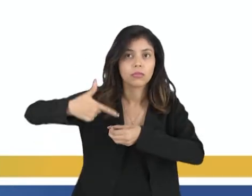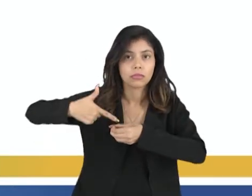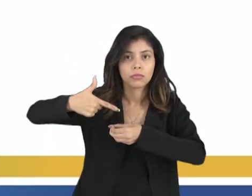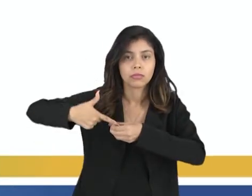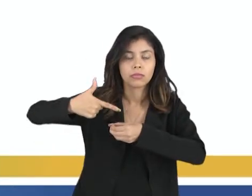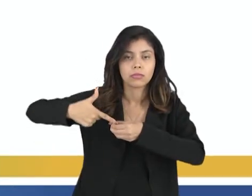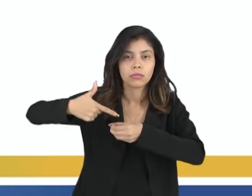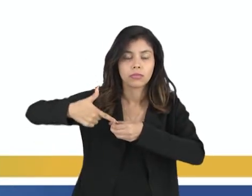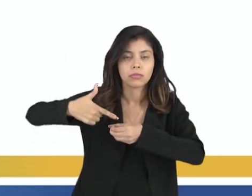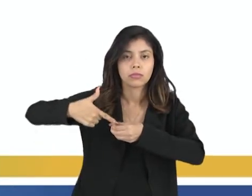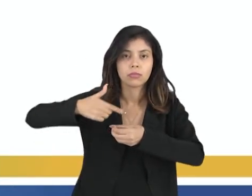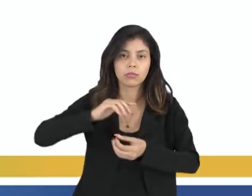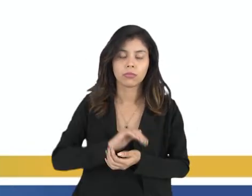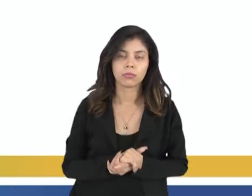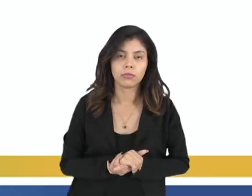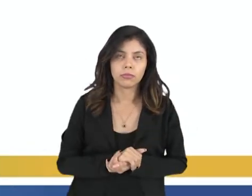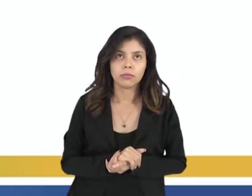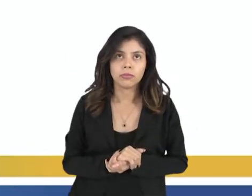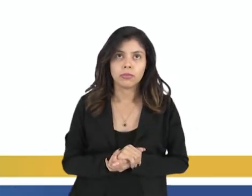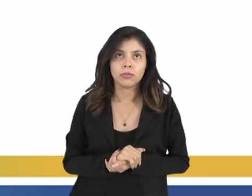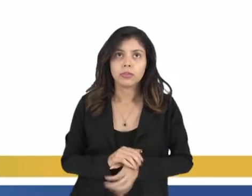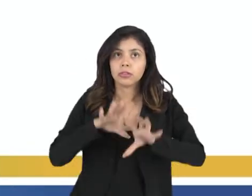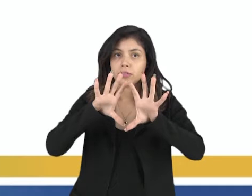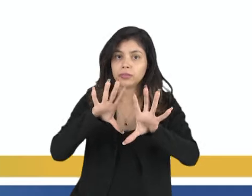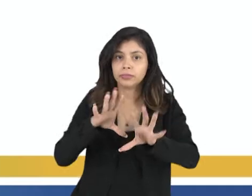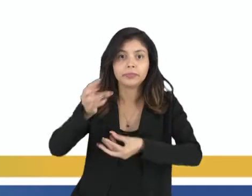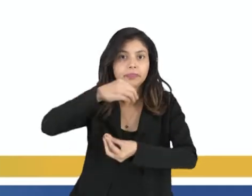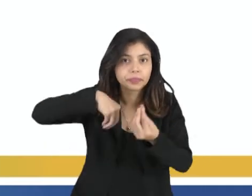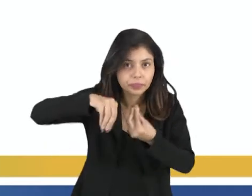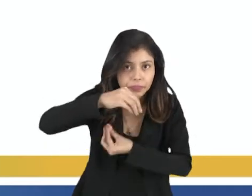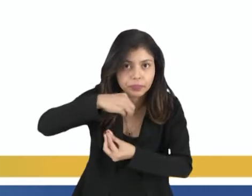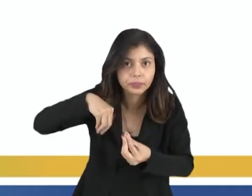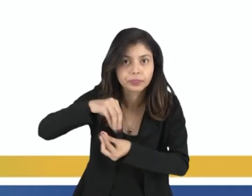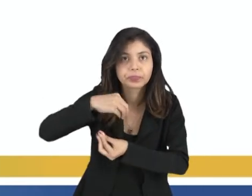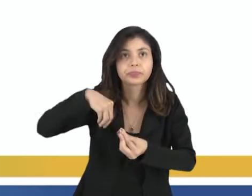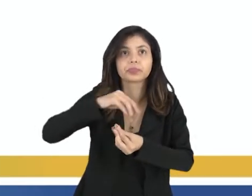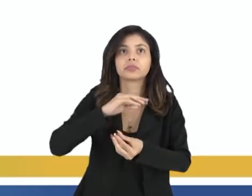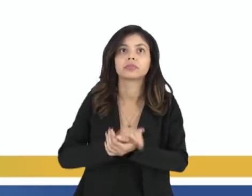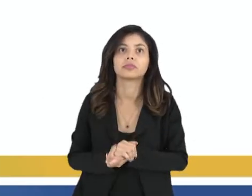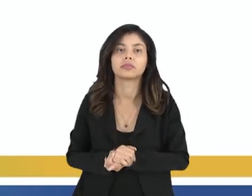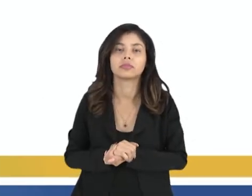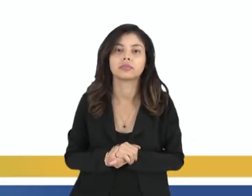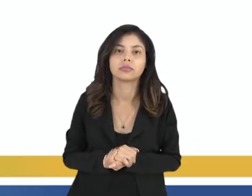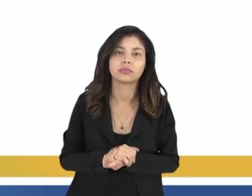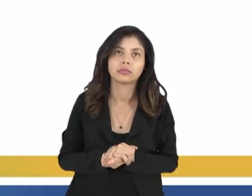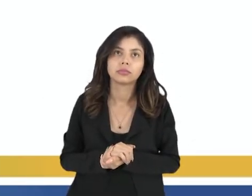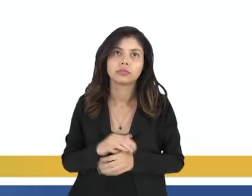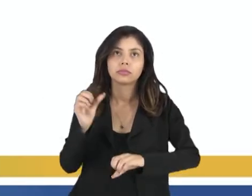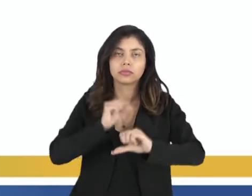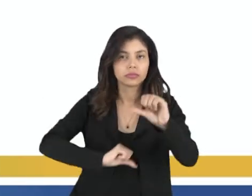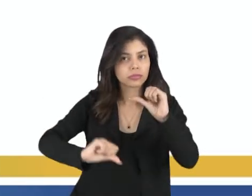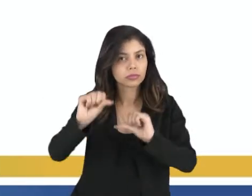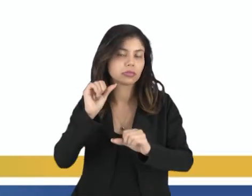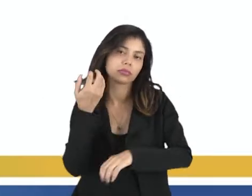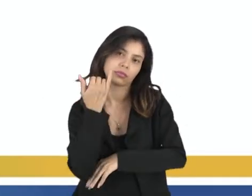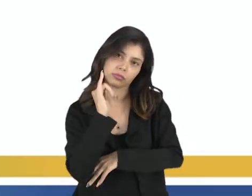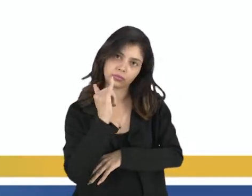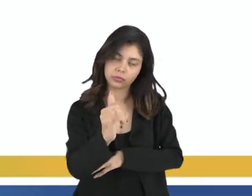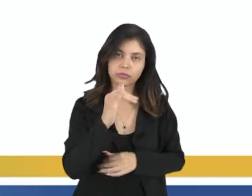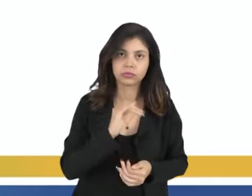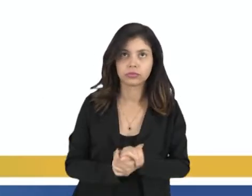de combustão da gasolina. Então, essas reações, elas transformam em